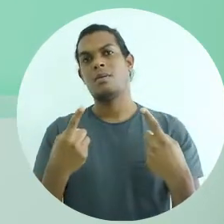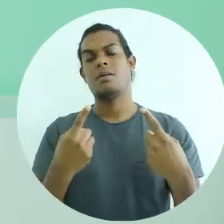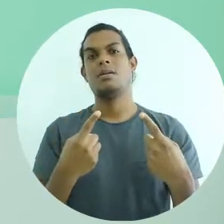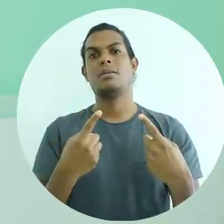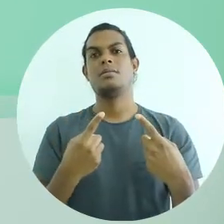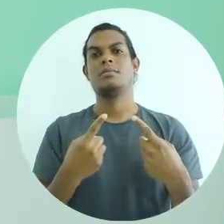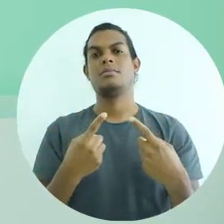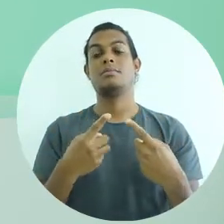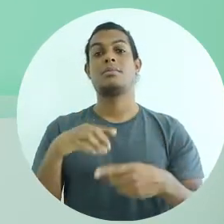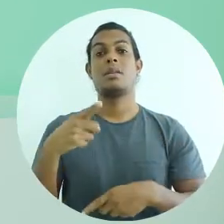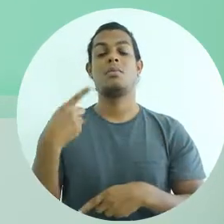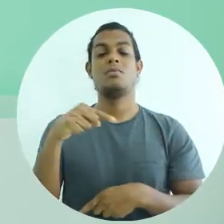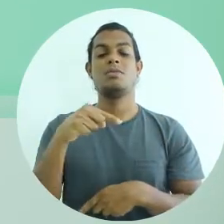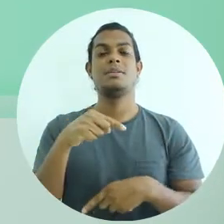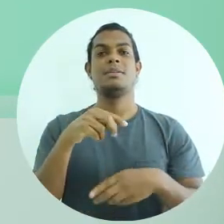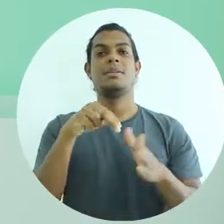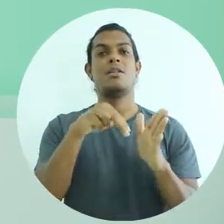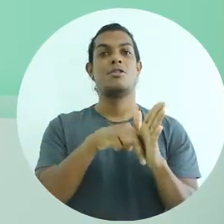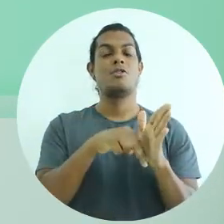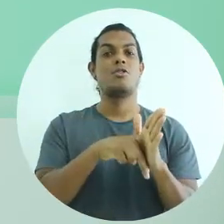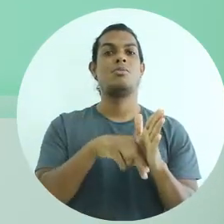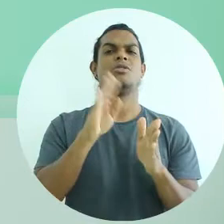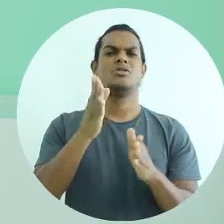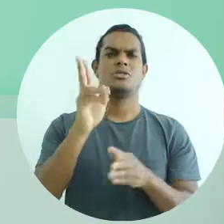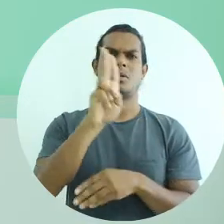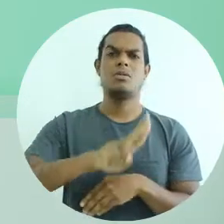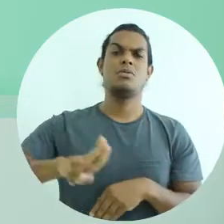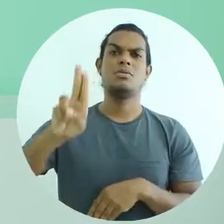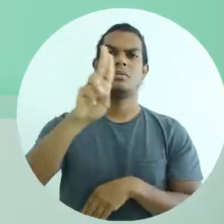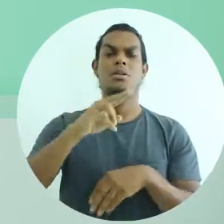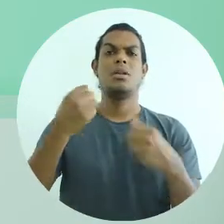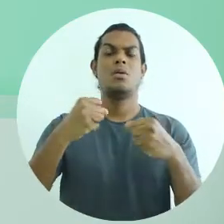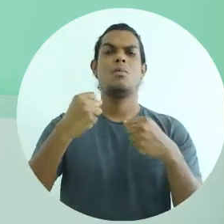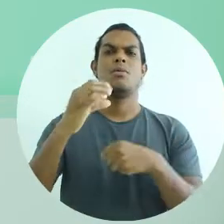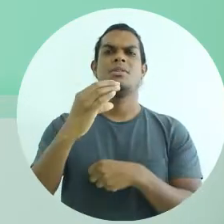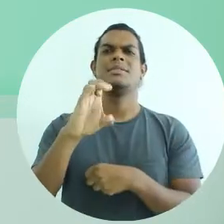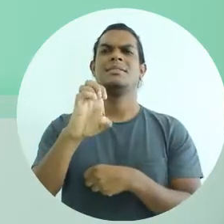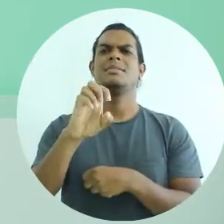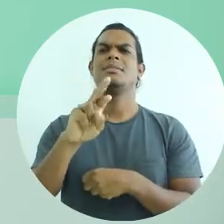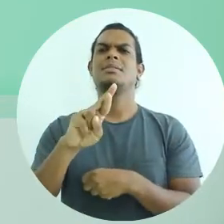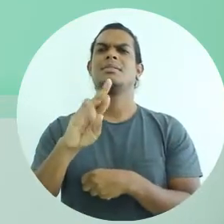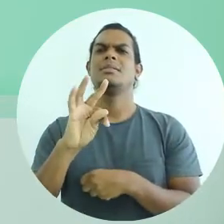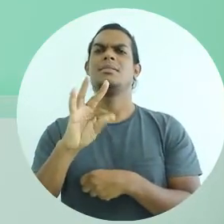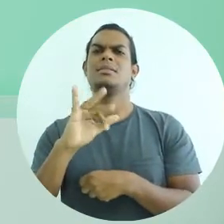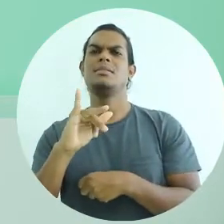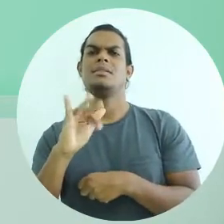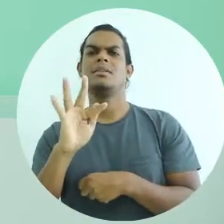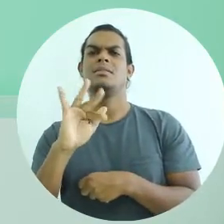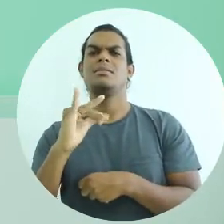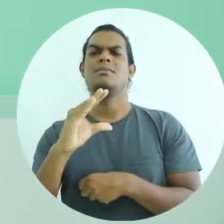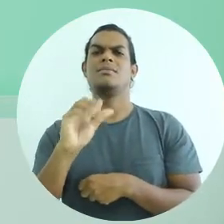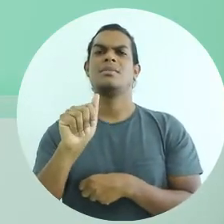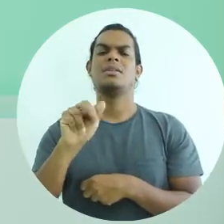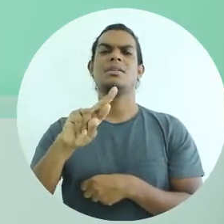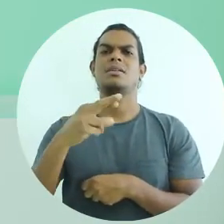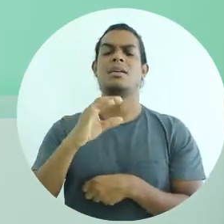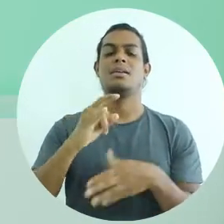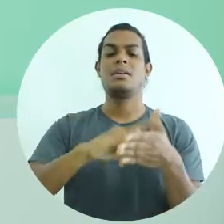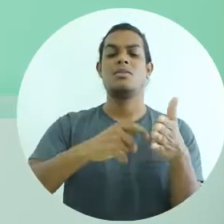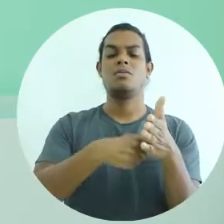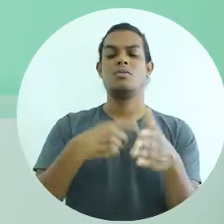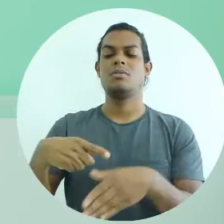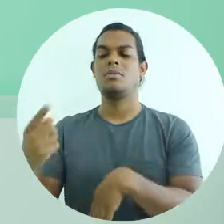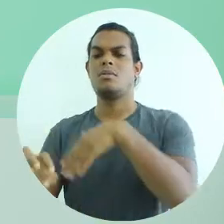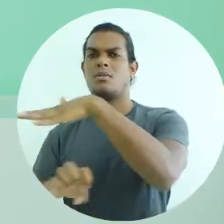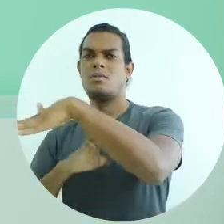ela está implantada, eu posso, se quiser, optar por certificar, que é contratar essa outra empresa devidamente